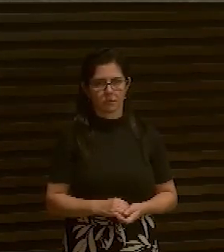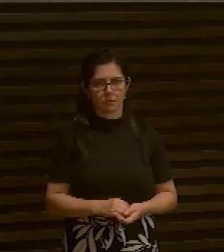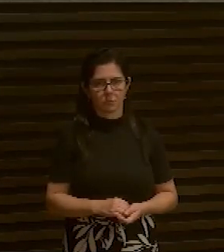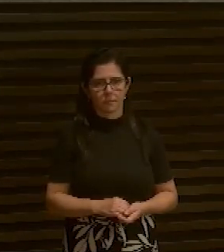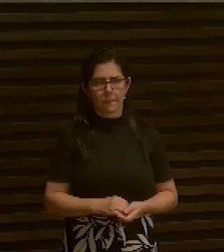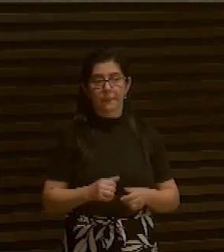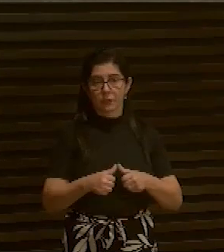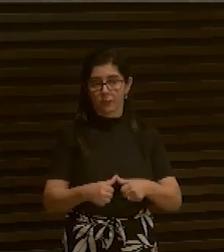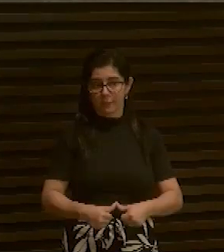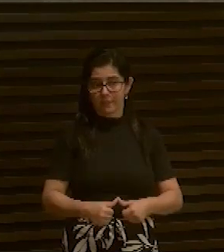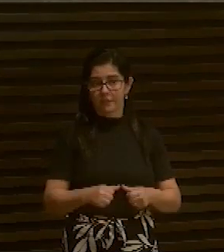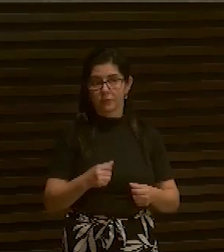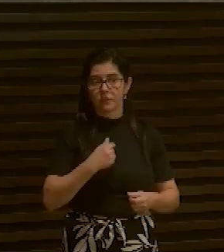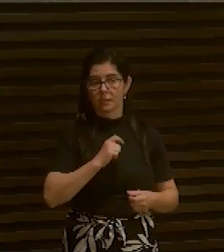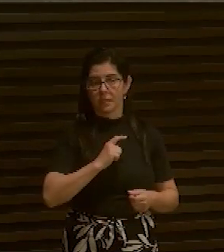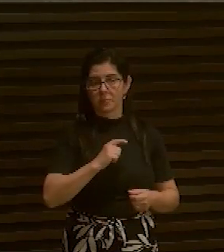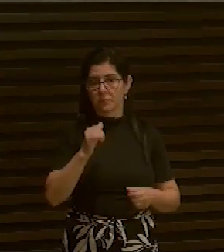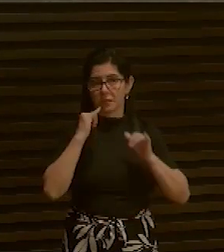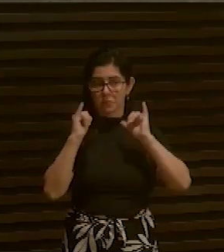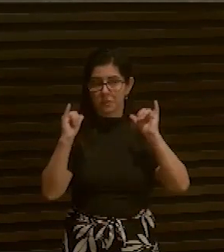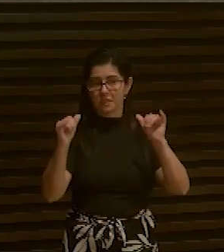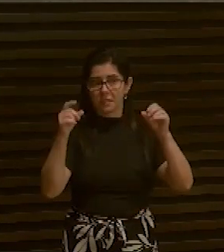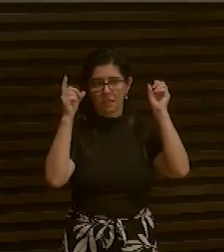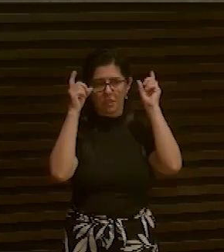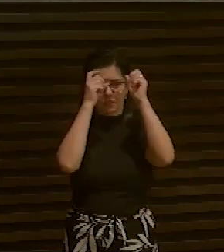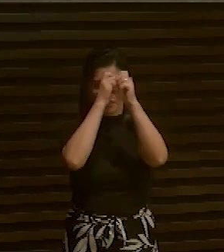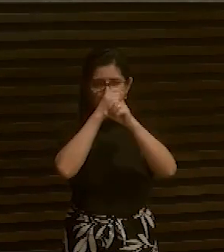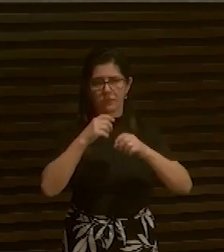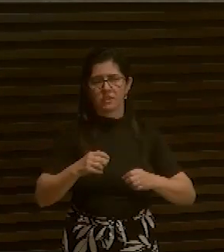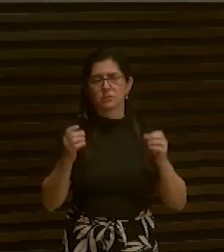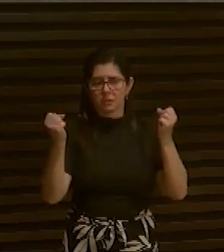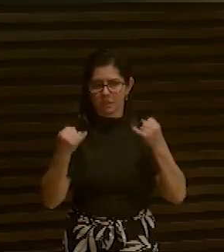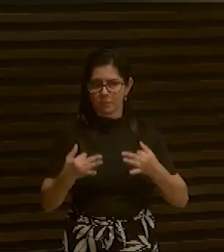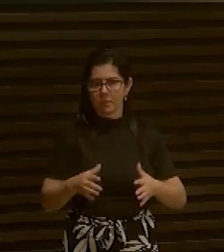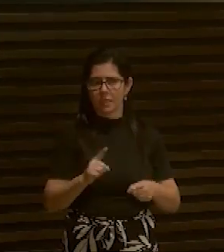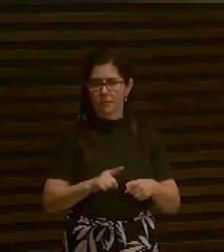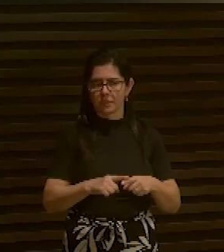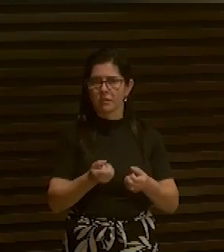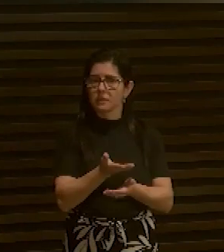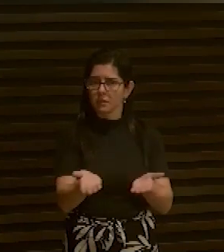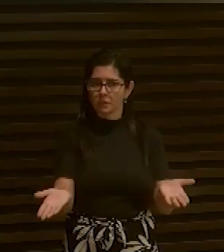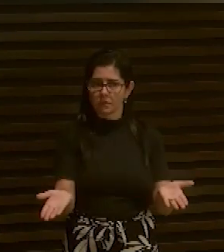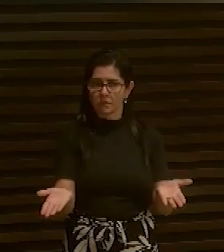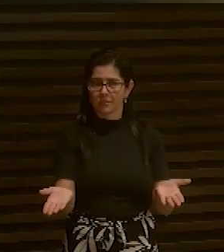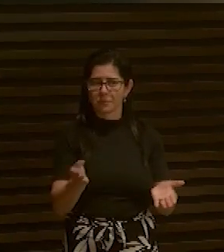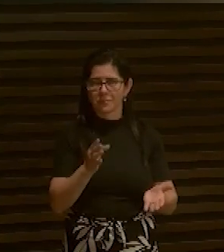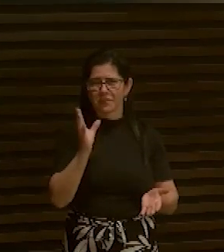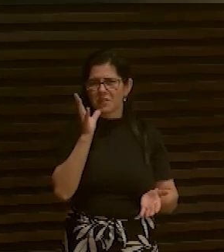Quanto a isso, temos muito o que dizer, coisas difíceis de explicar, porque vocês se tornaram lentos para